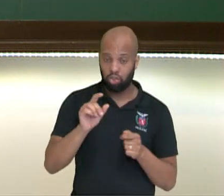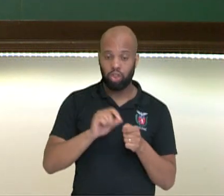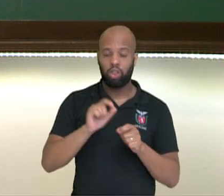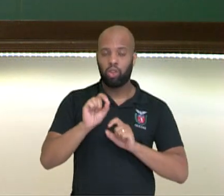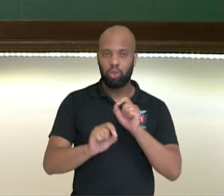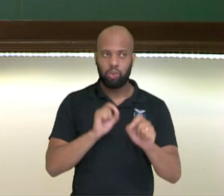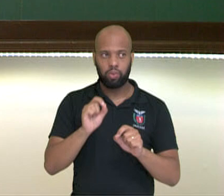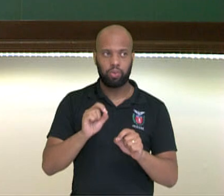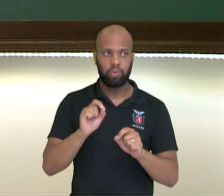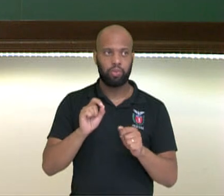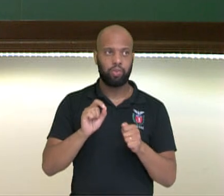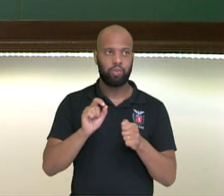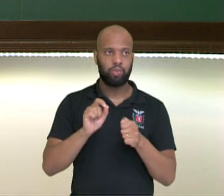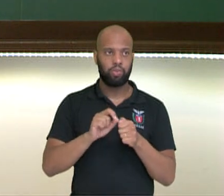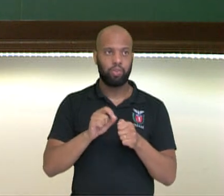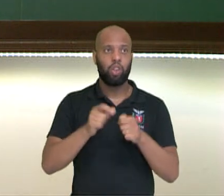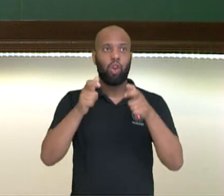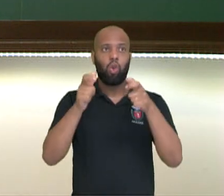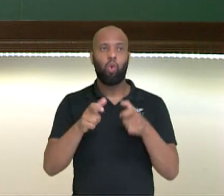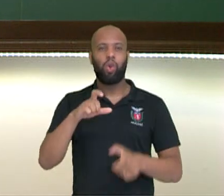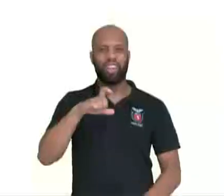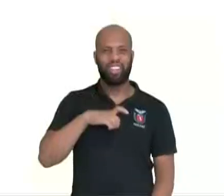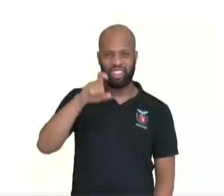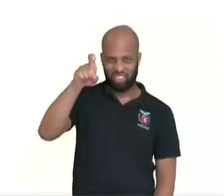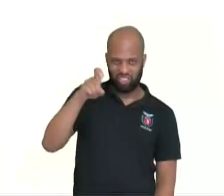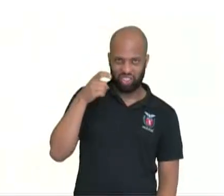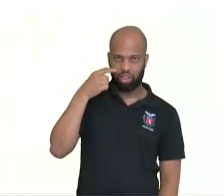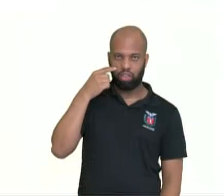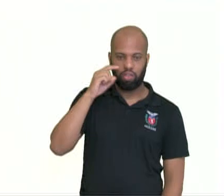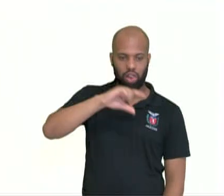vai amarrar ali no X, que está indicado na figura.